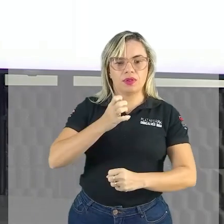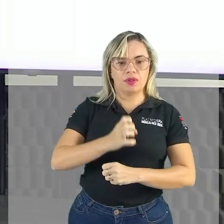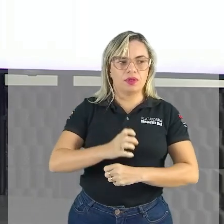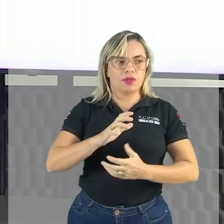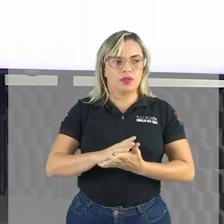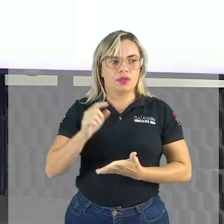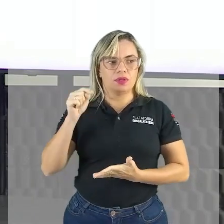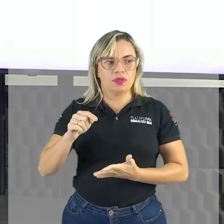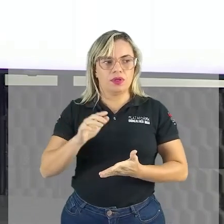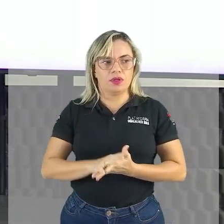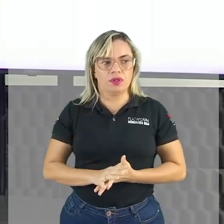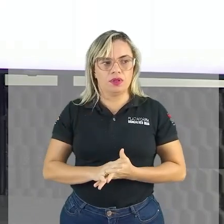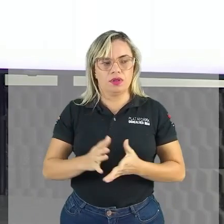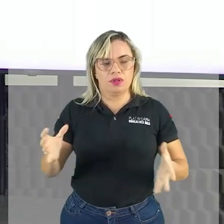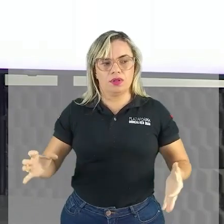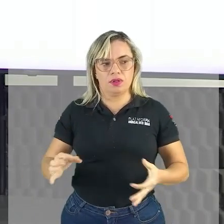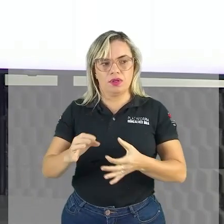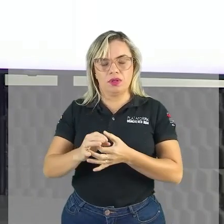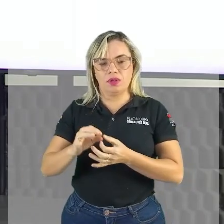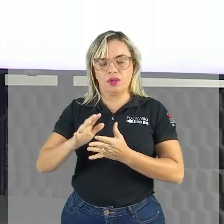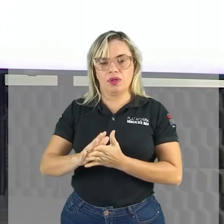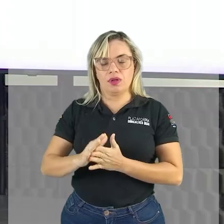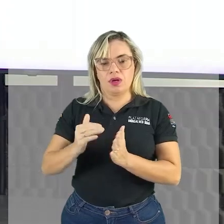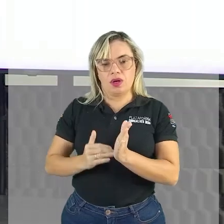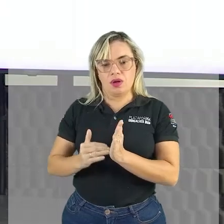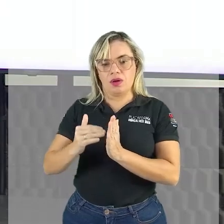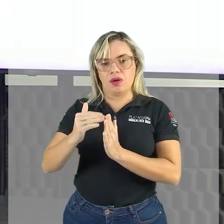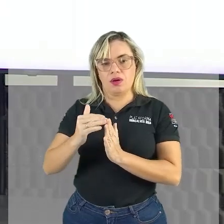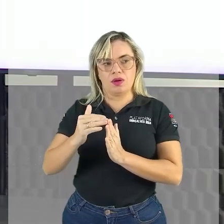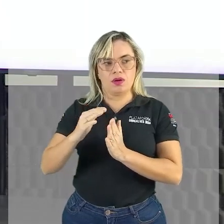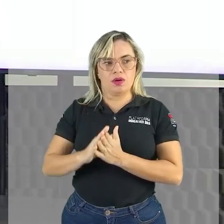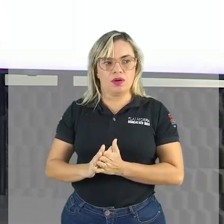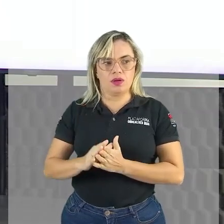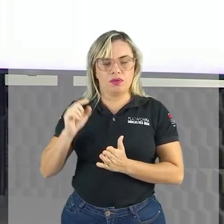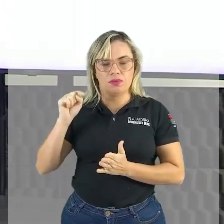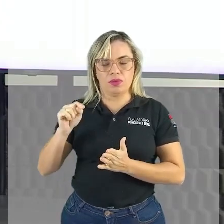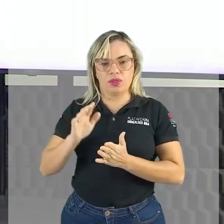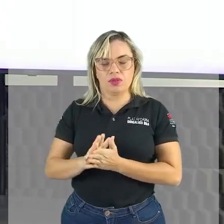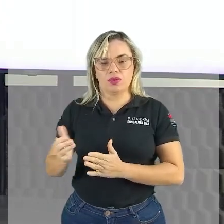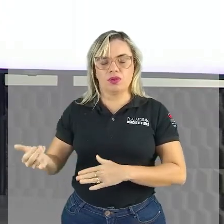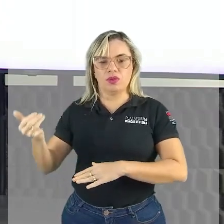Isso aqui está associado a um aumento na carga. É o que acontece, ó.